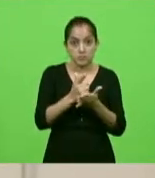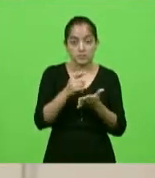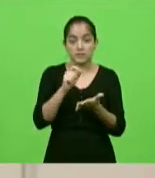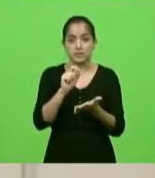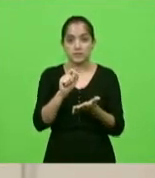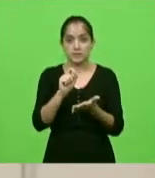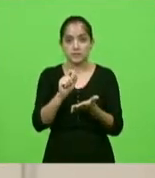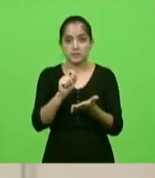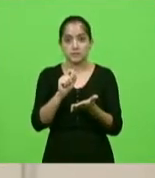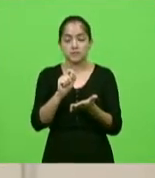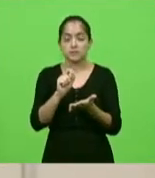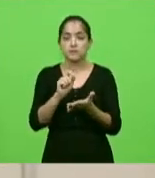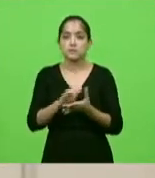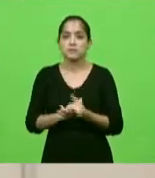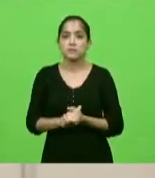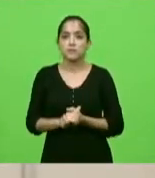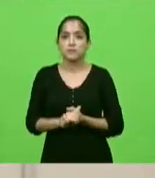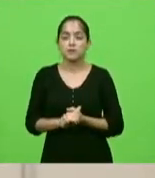impugnado,